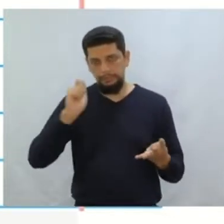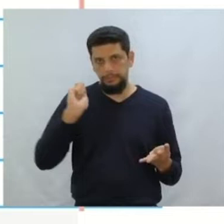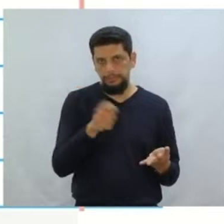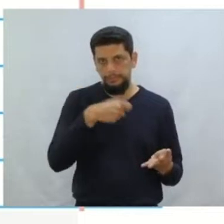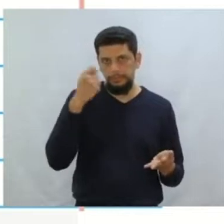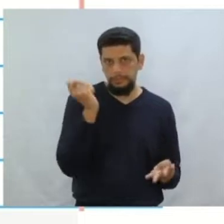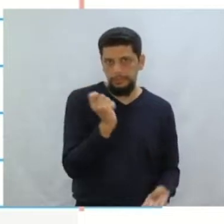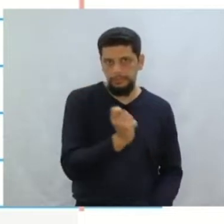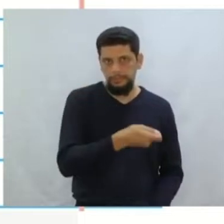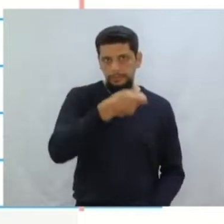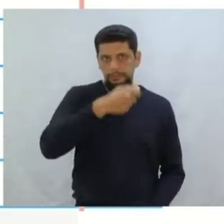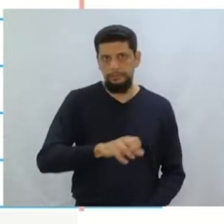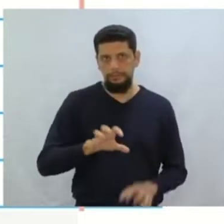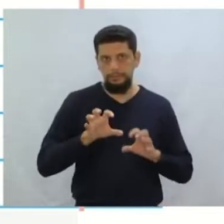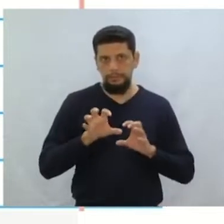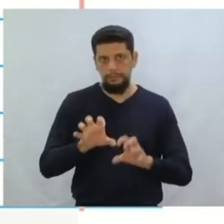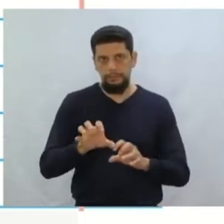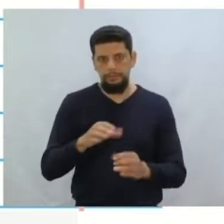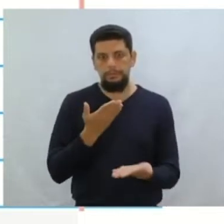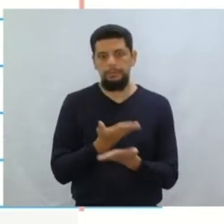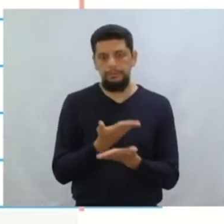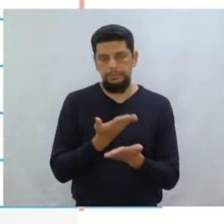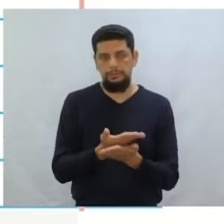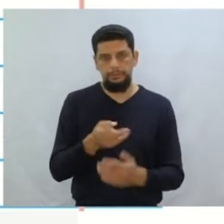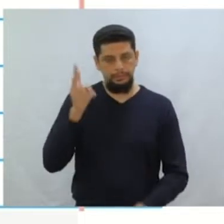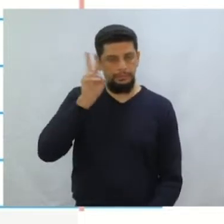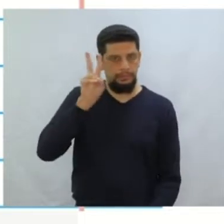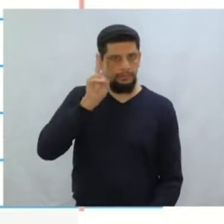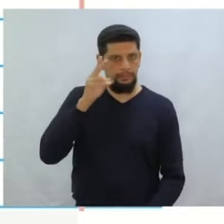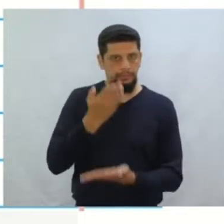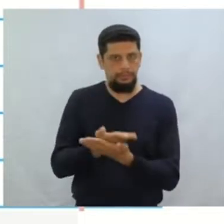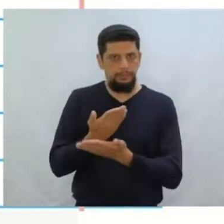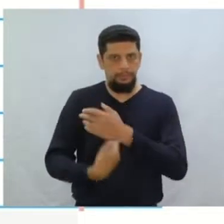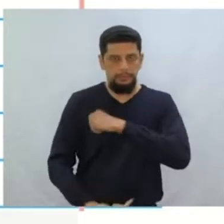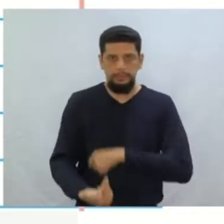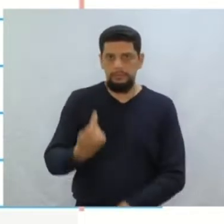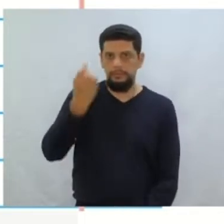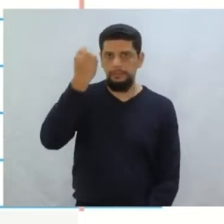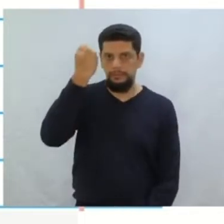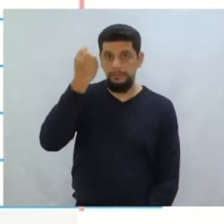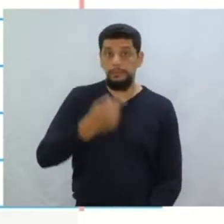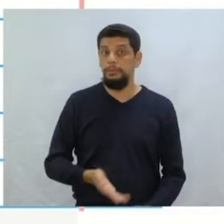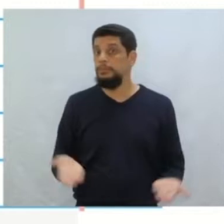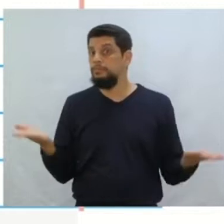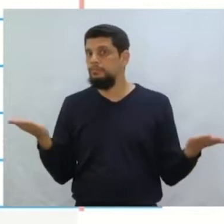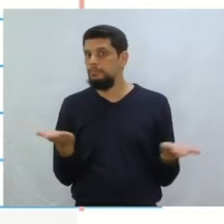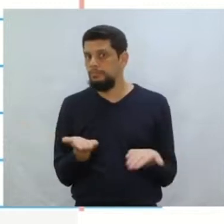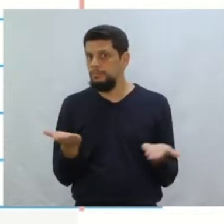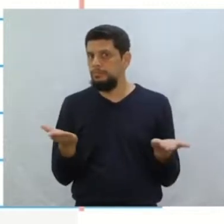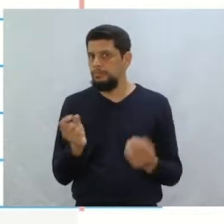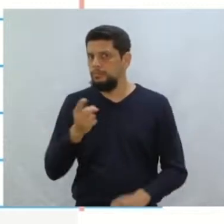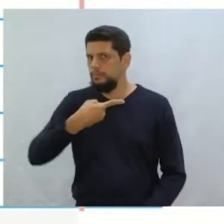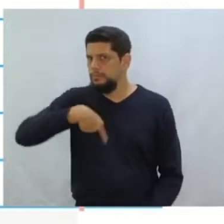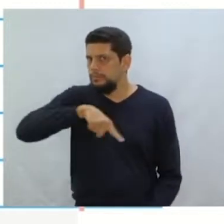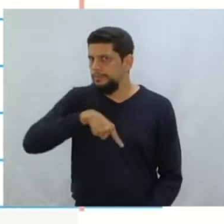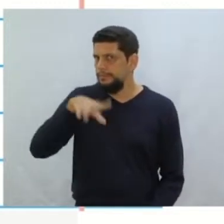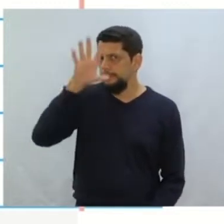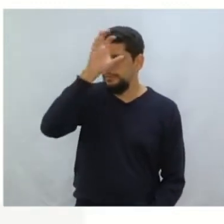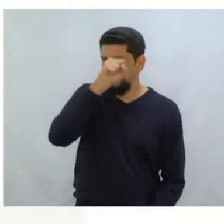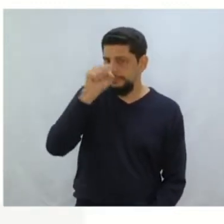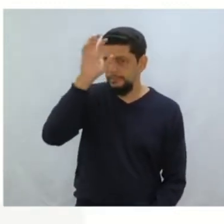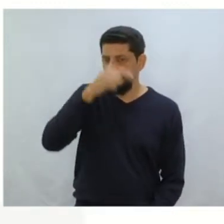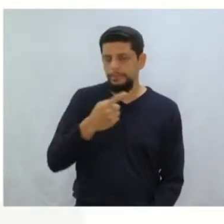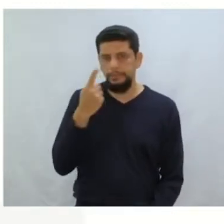Caneca, ioiô. E assim foi a nossa aula. Relembramos a nossa aula. E hoje, o que será que